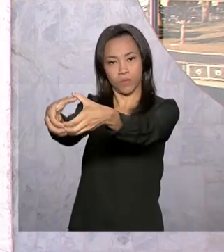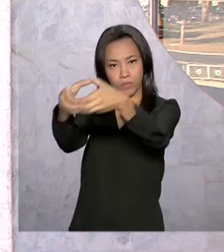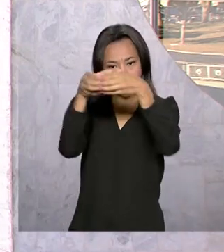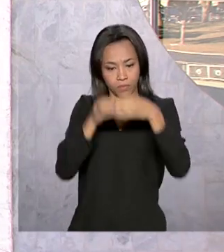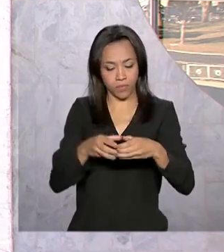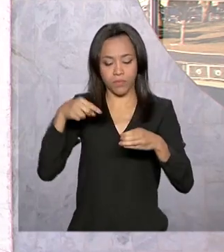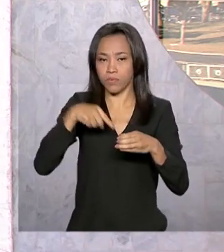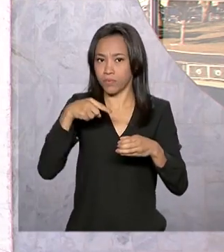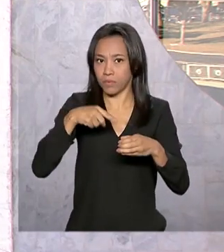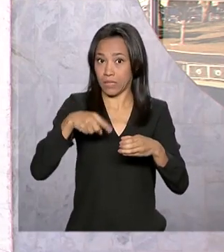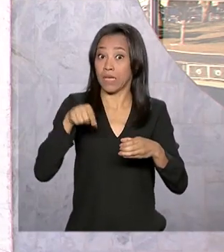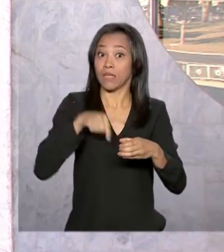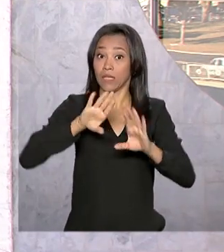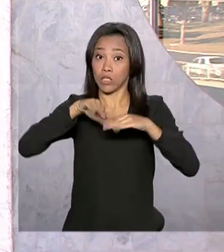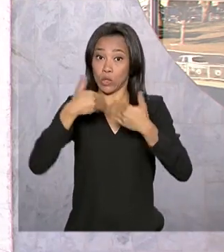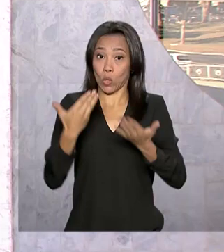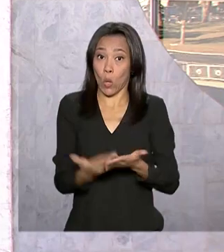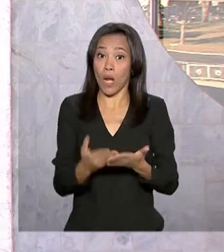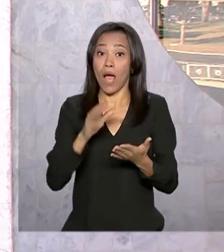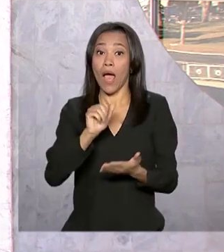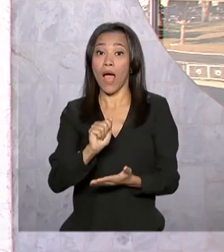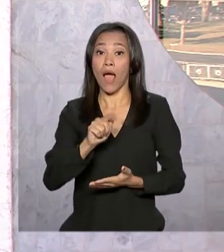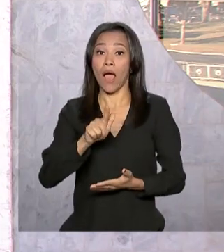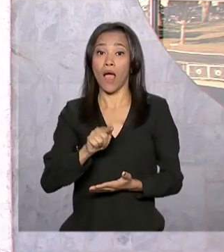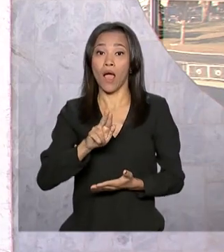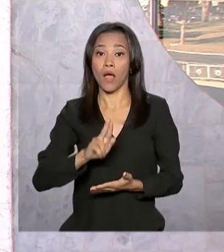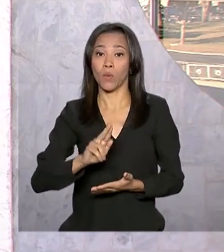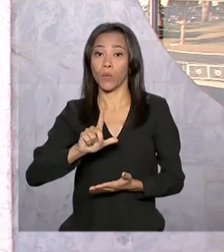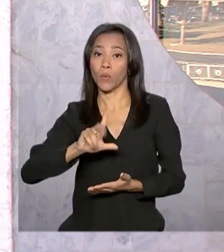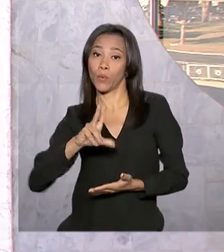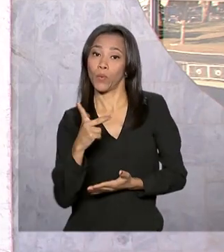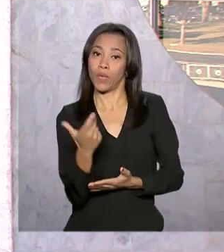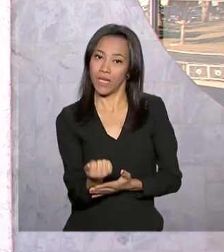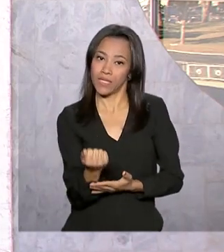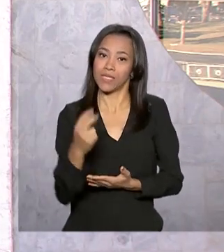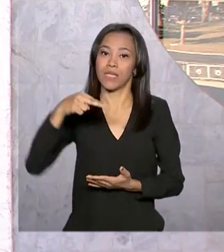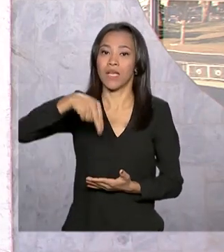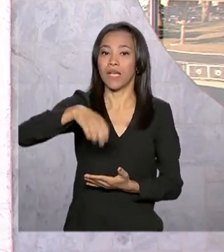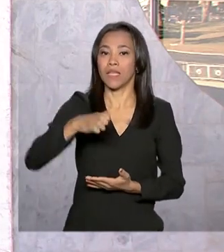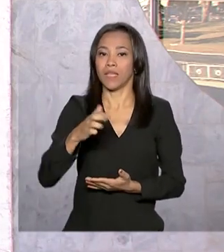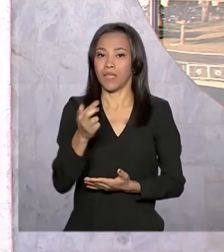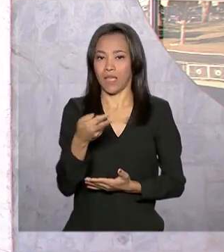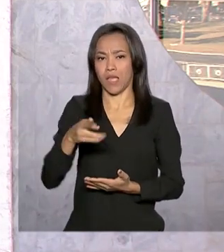Academia Militar das Agulhas Negras, a academia que formou o presidente na